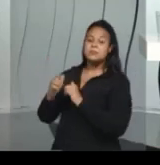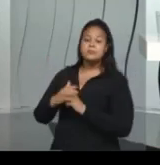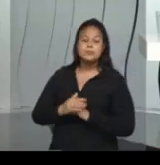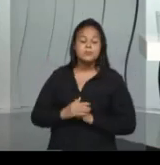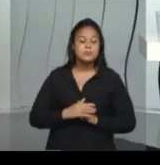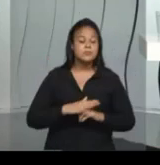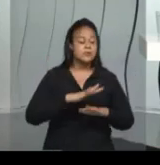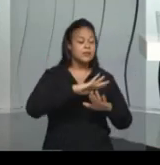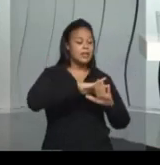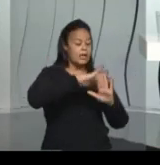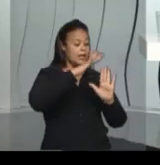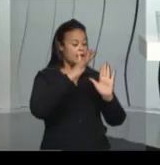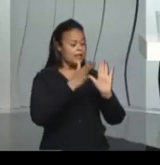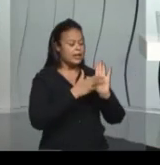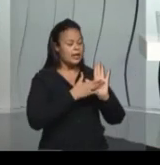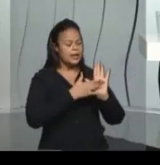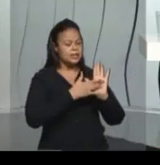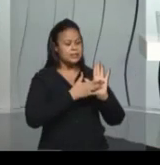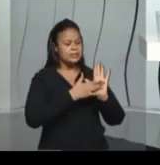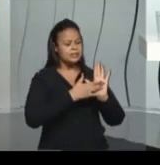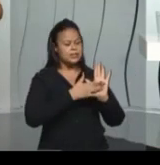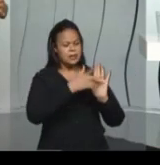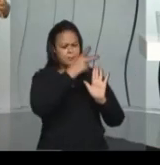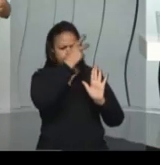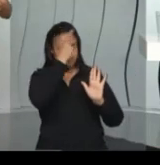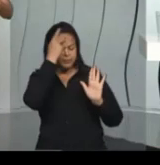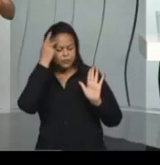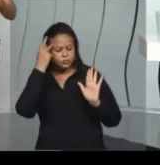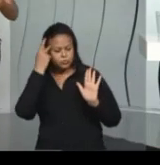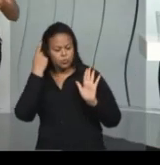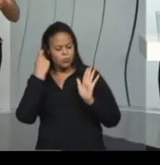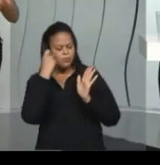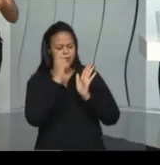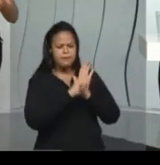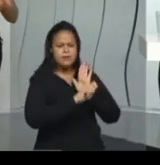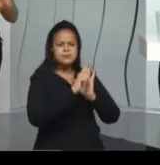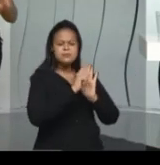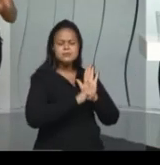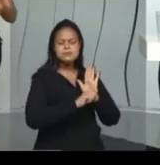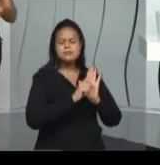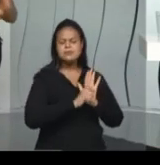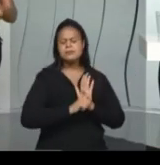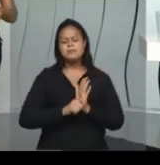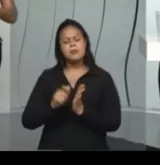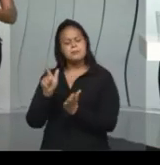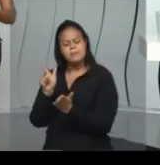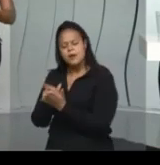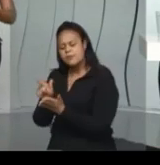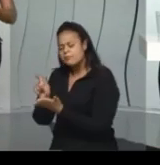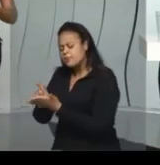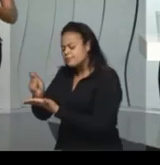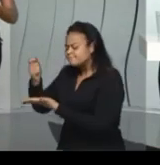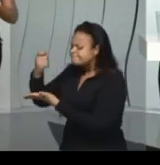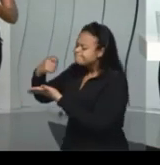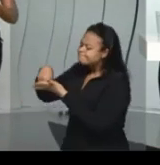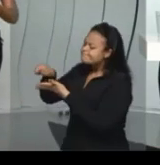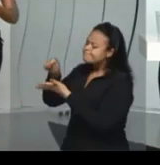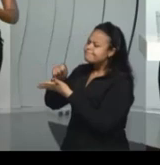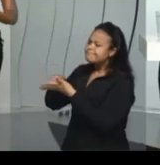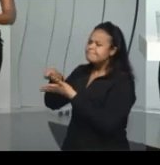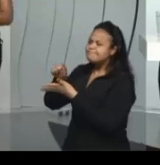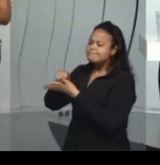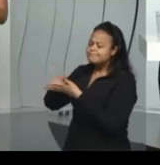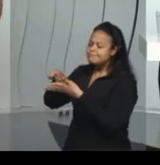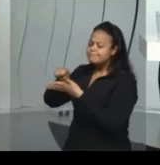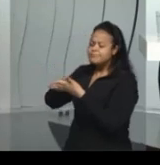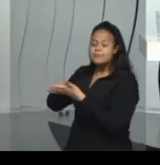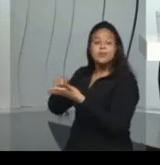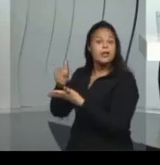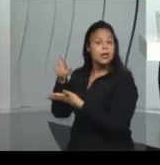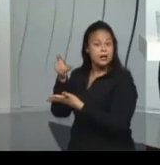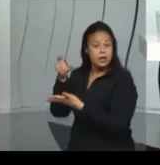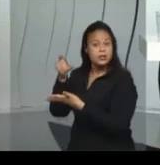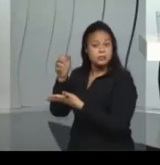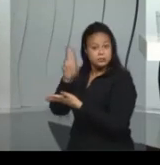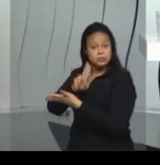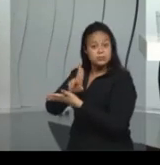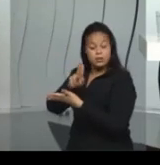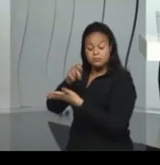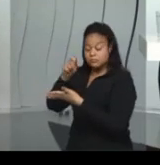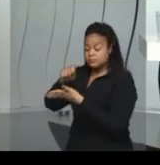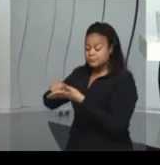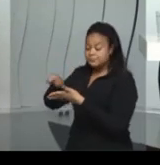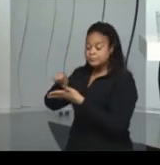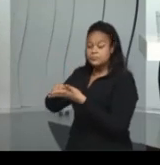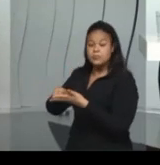carta pessoal, aquela que a pessoa pegava uma folha, escrevia com caneta à mão. Hoje,